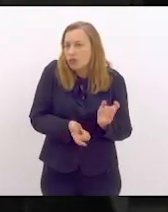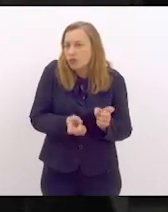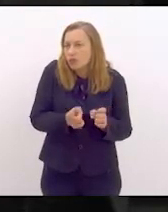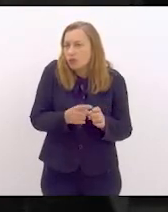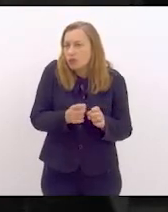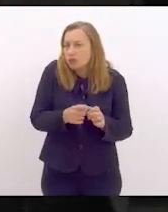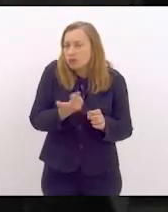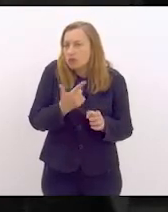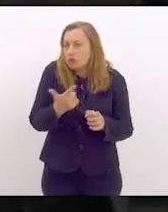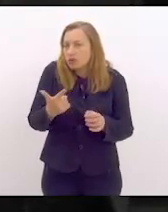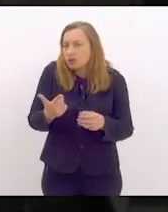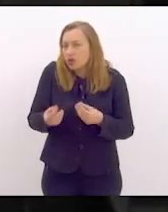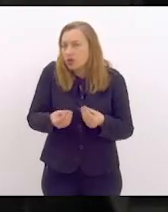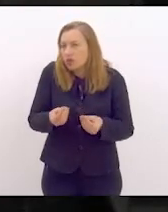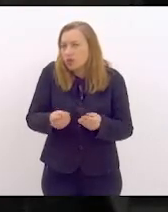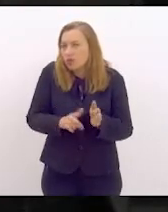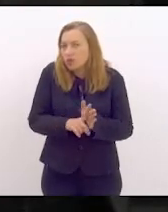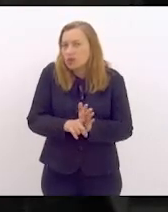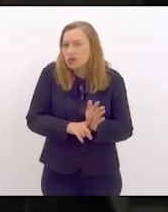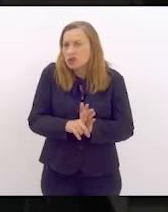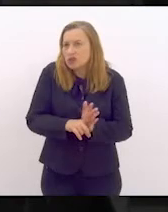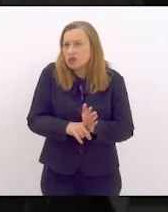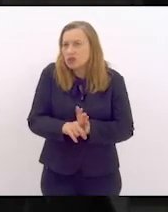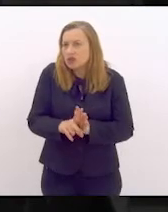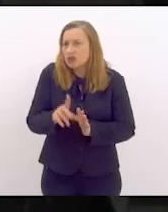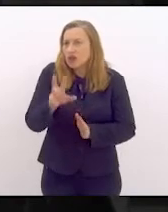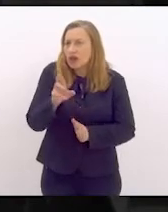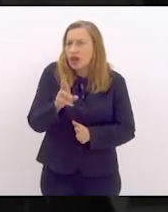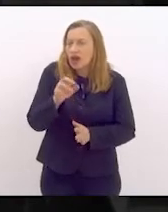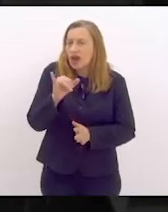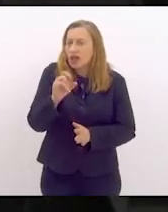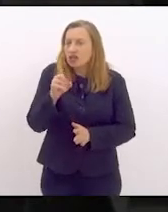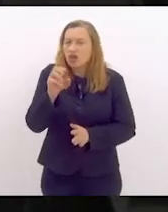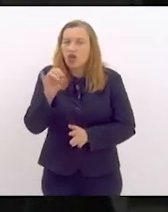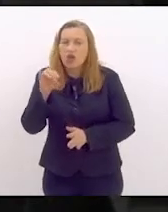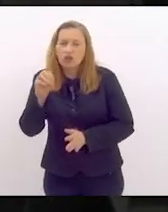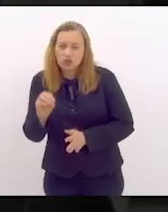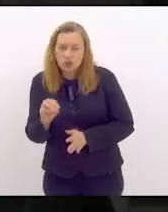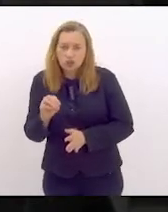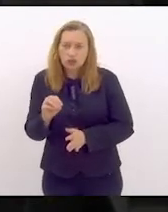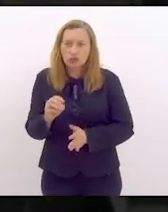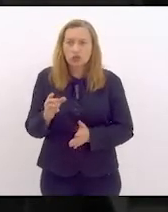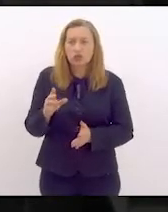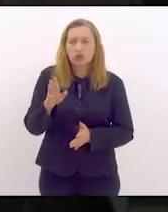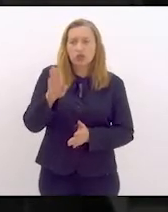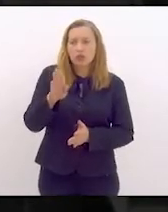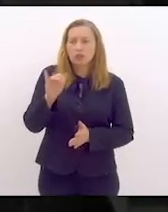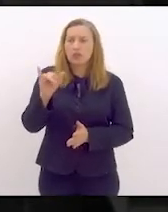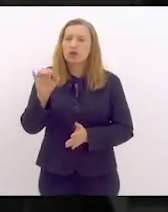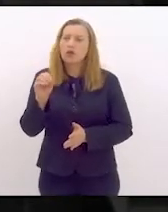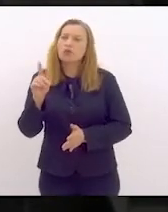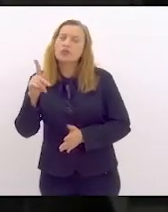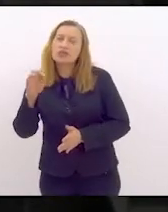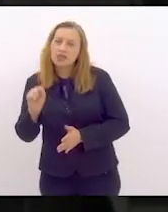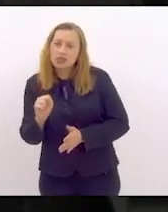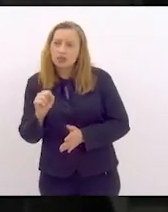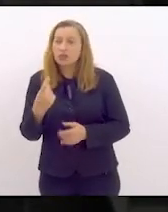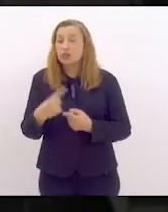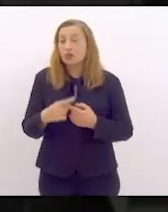condição de fazer exames radiológicos, biópsias, porque